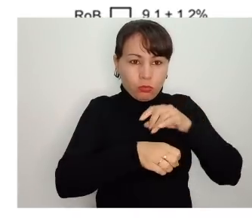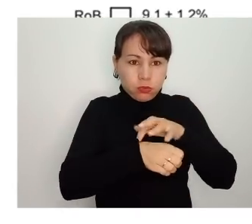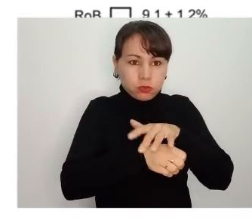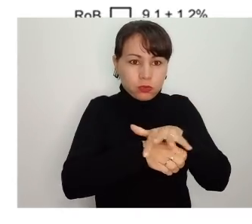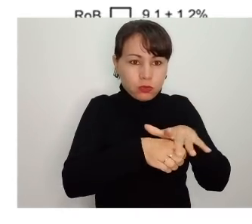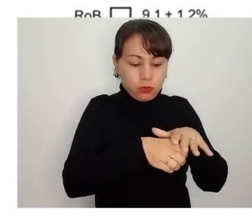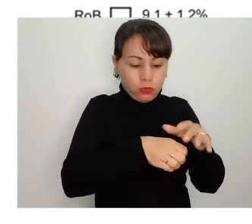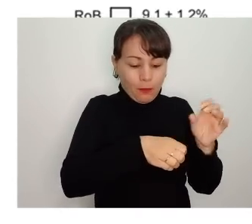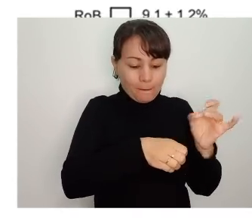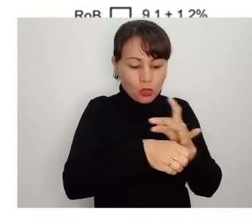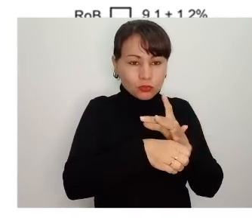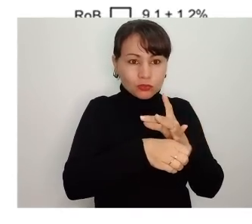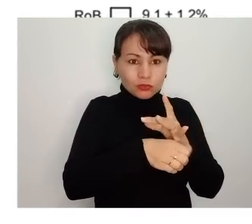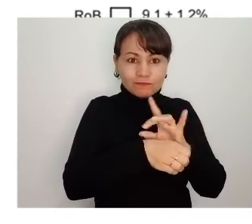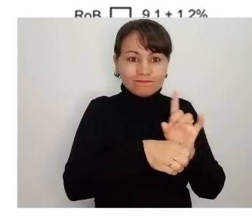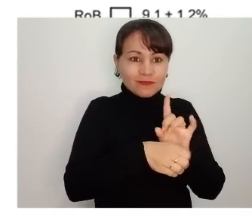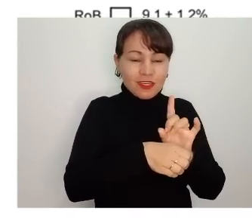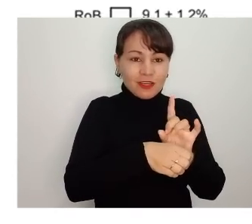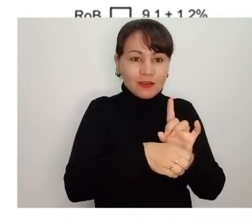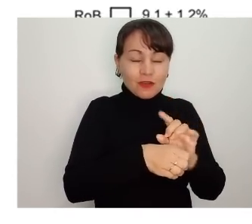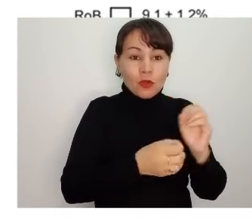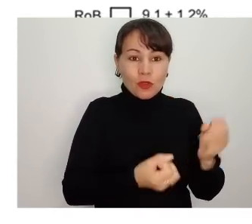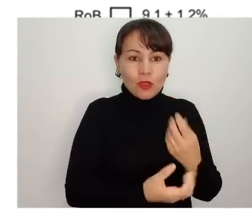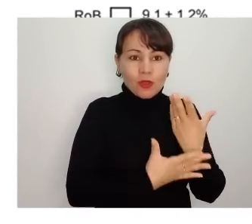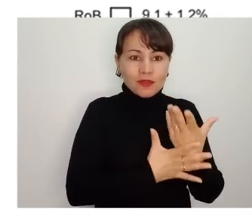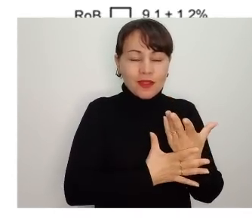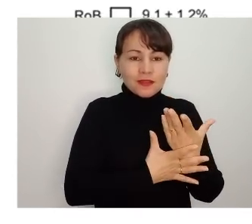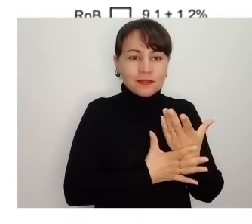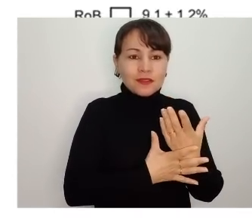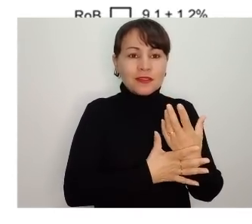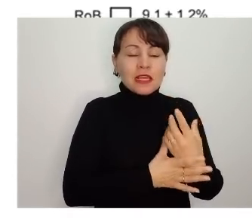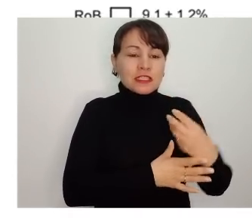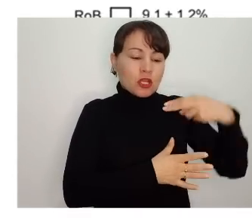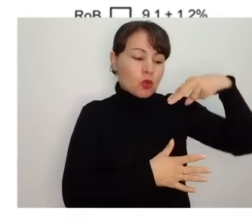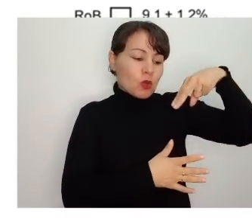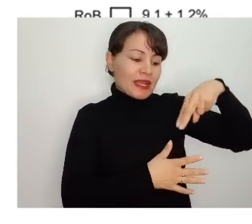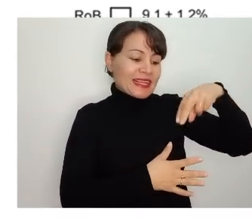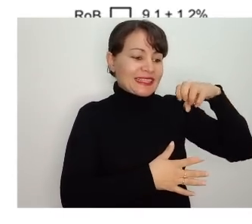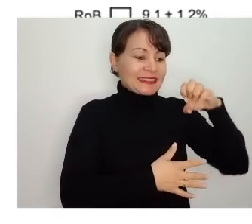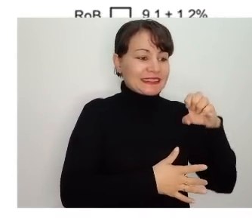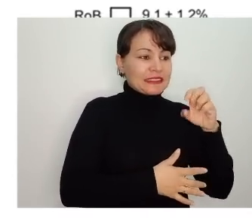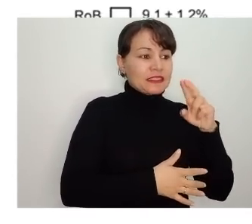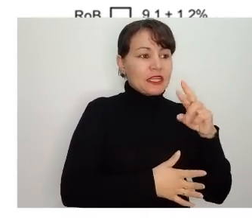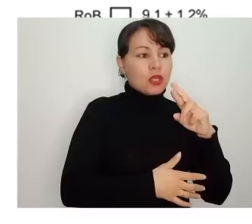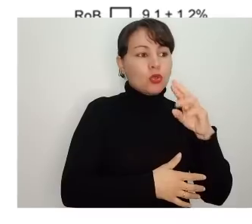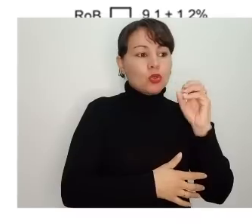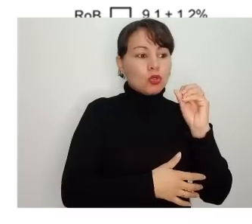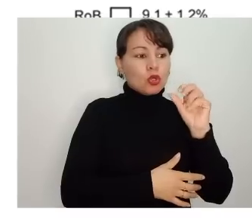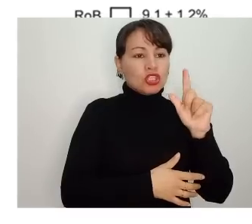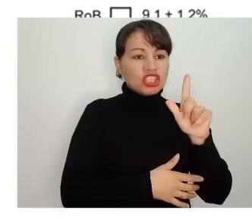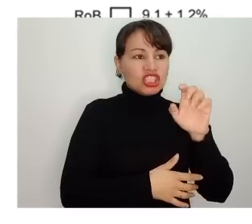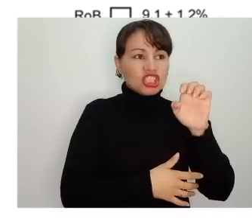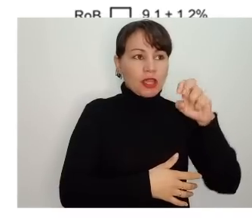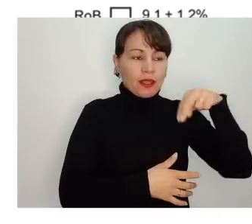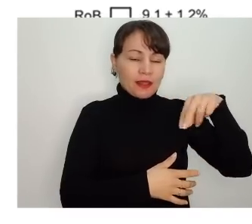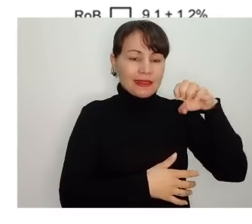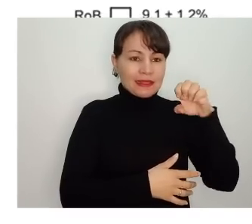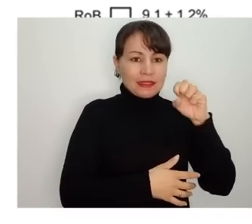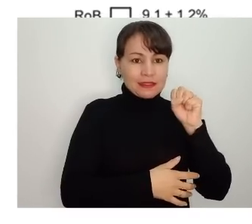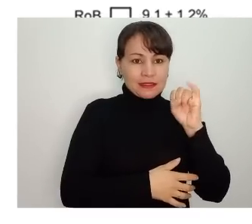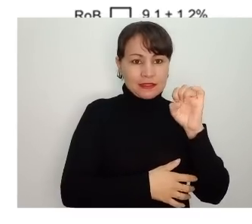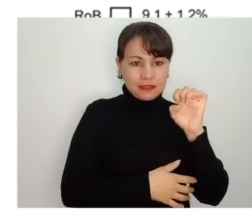celular. A única coisa que acontece são neurogênese, e essas neurogênese, elas